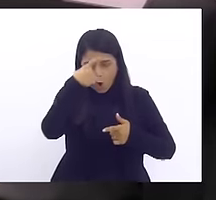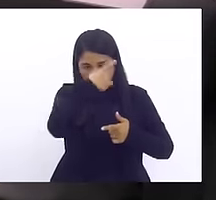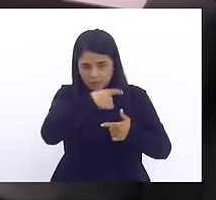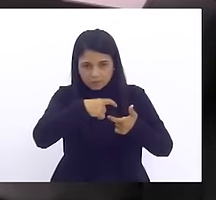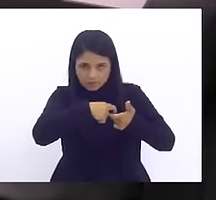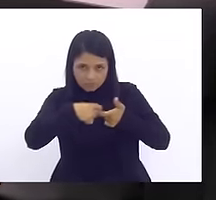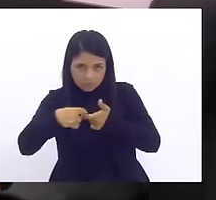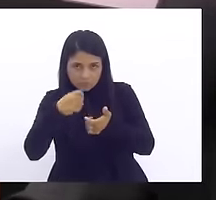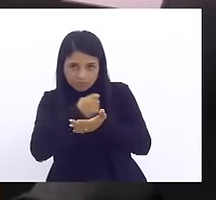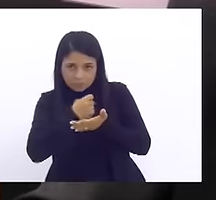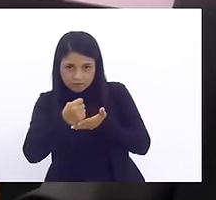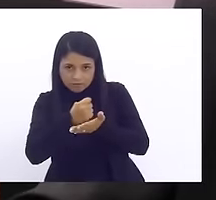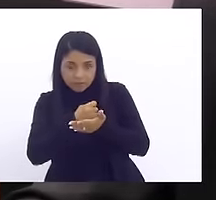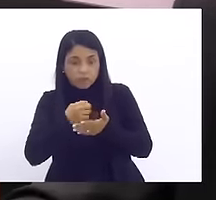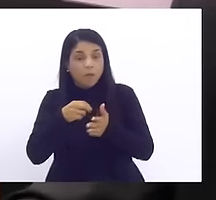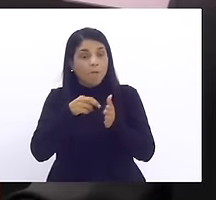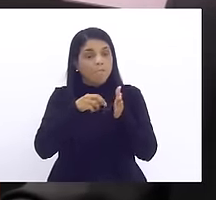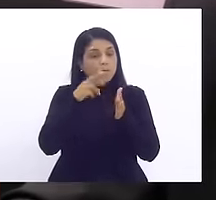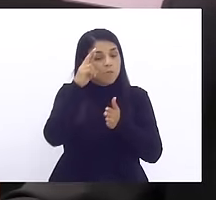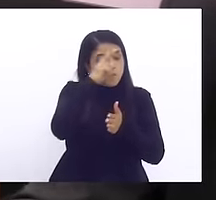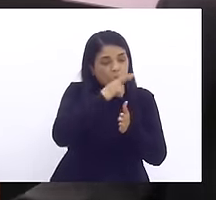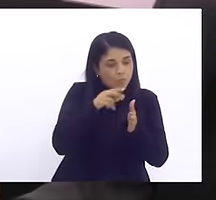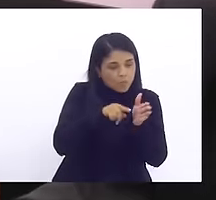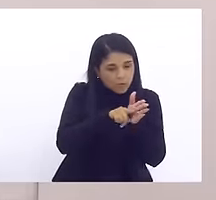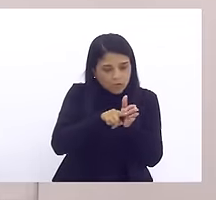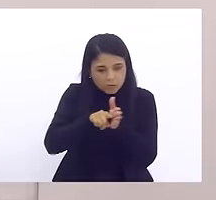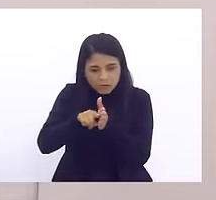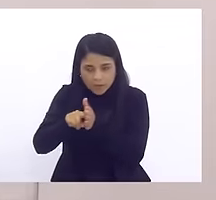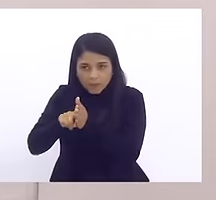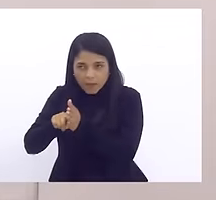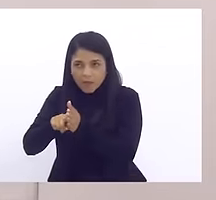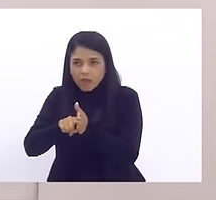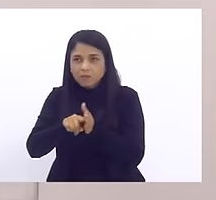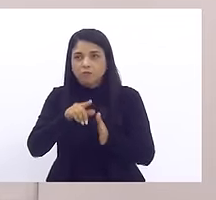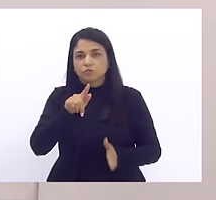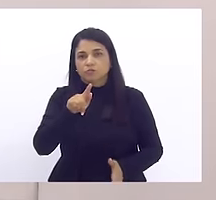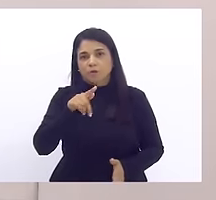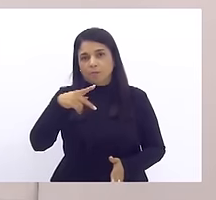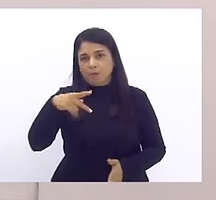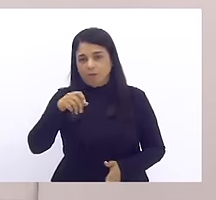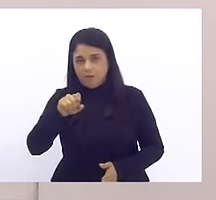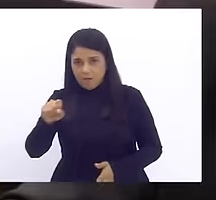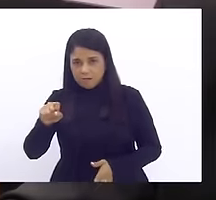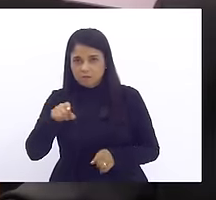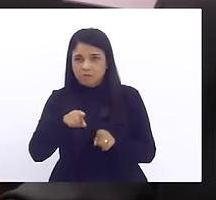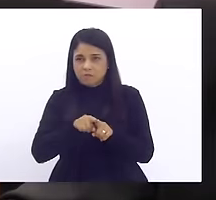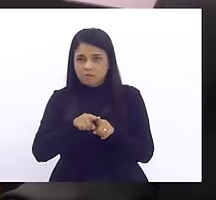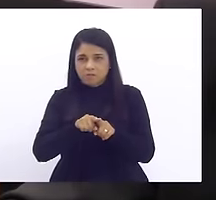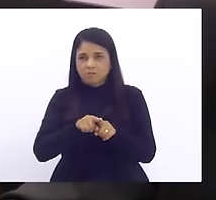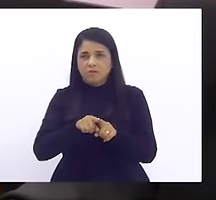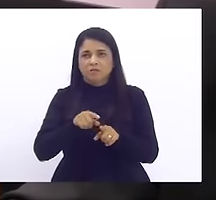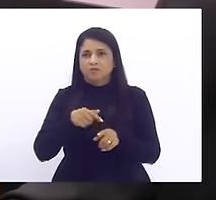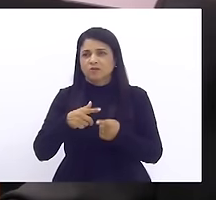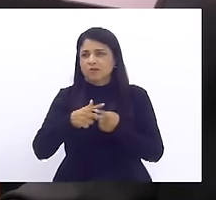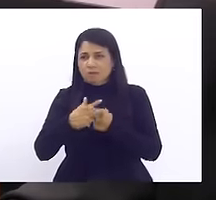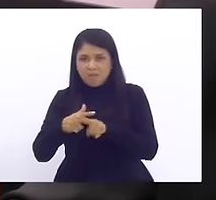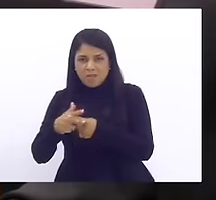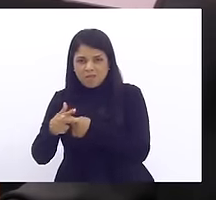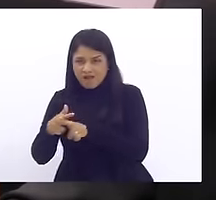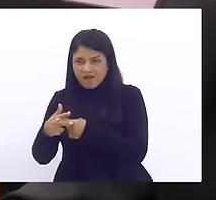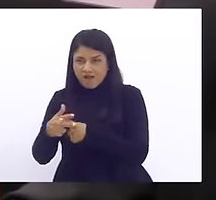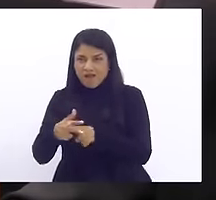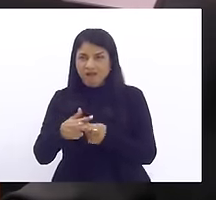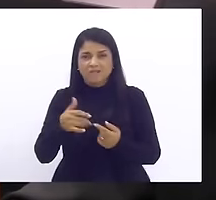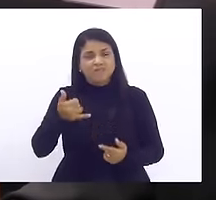empresas serviço de monitoramento e rastreamento escolar da assistência recebe por meio também não não tem mecânicos assistência